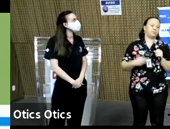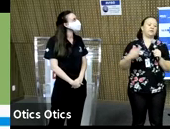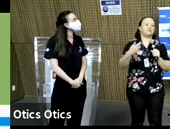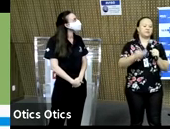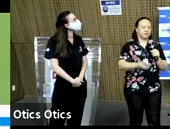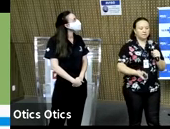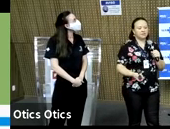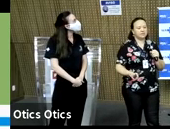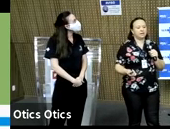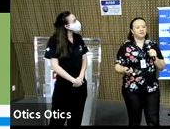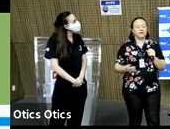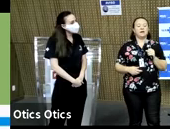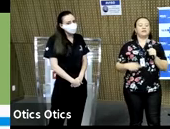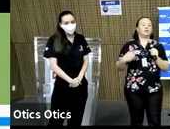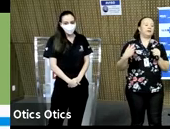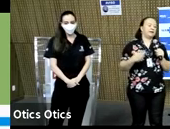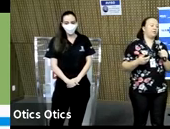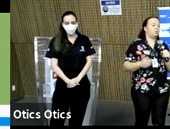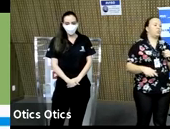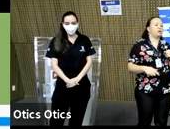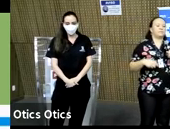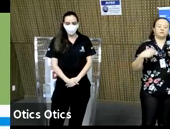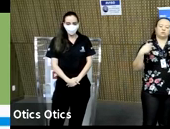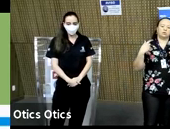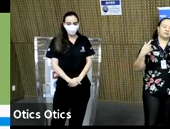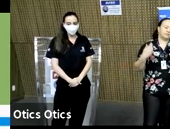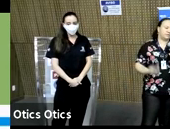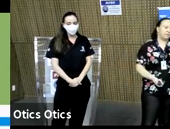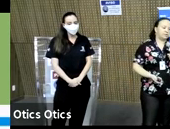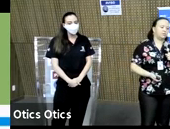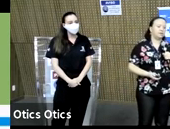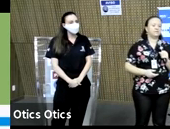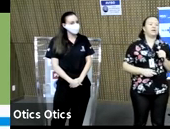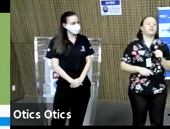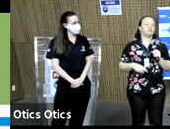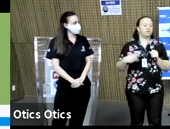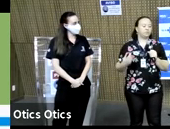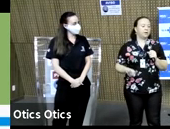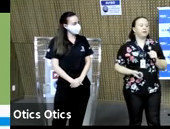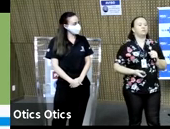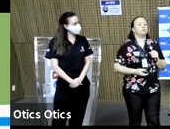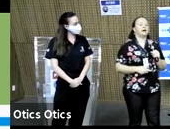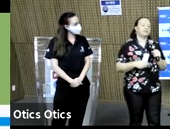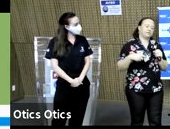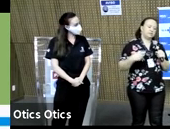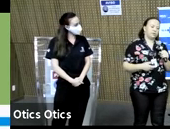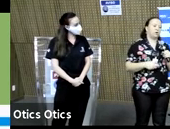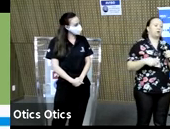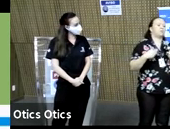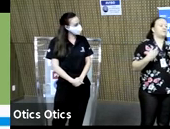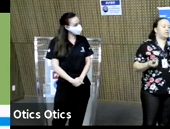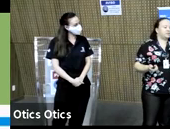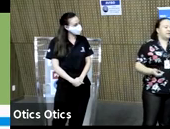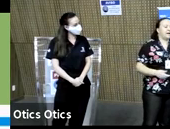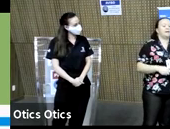quem administra são as residentes. Então, ali naquele grupo, elas passam todas as informações de atendimento, as gestantes